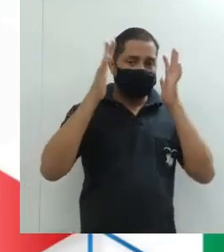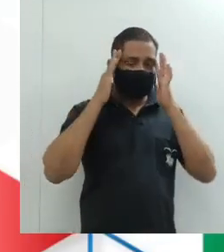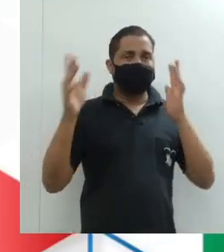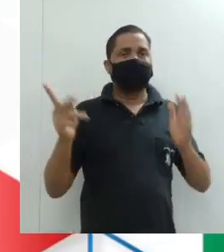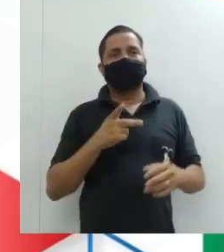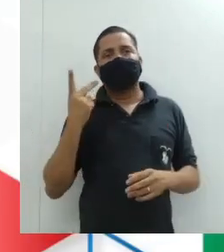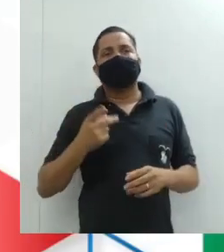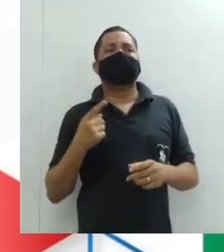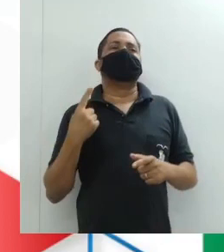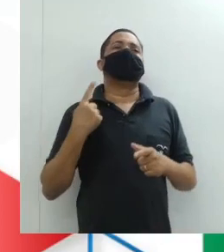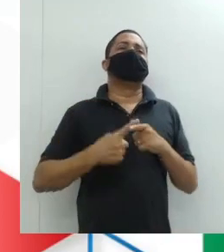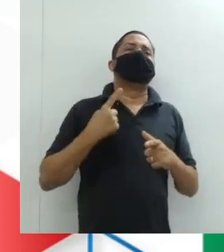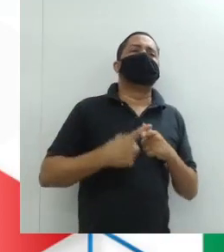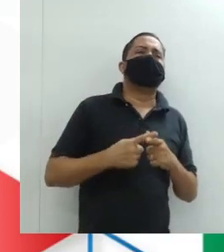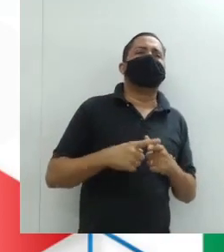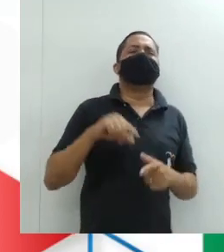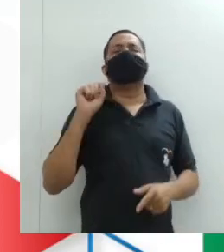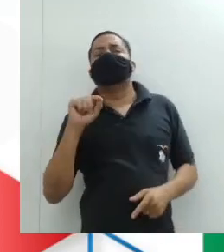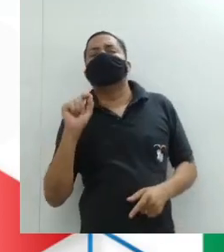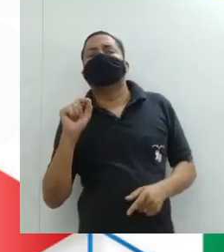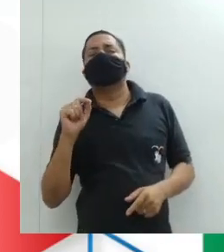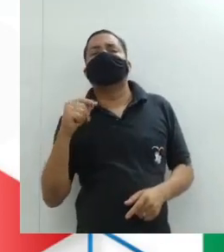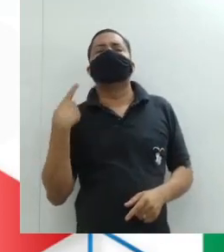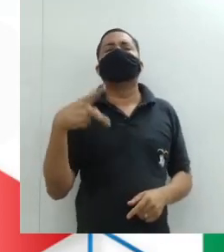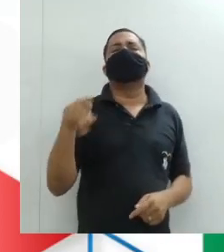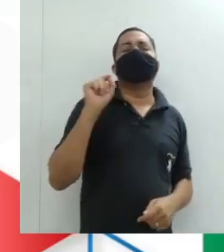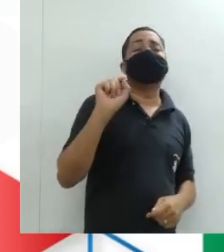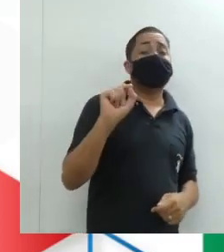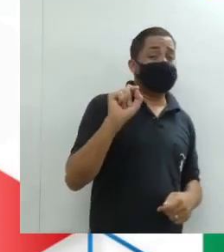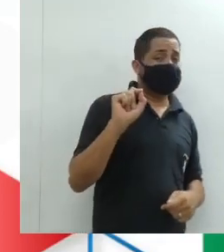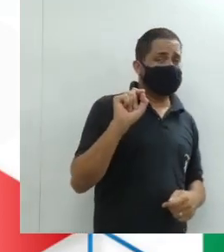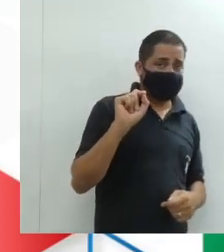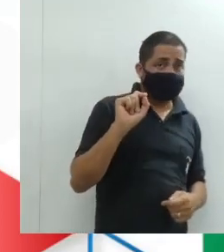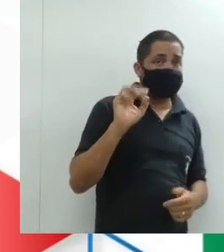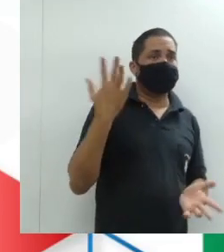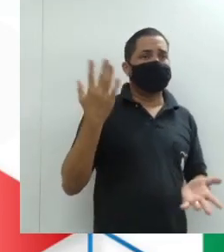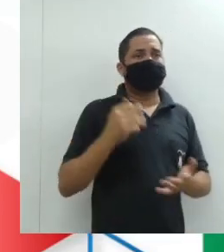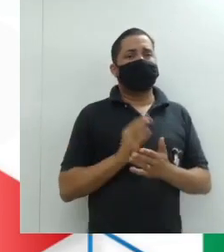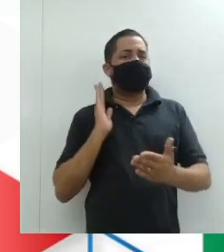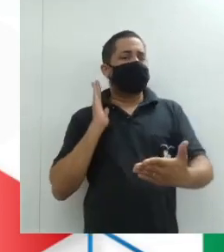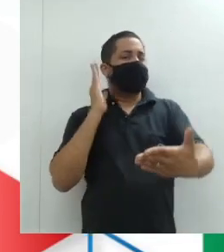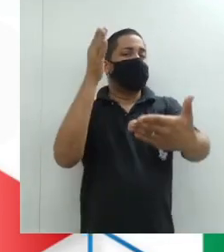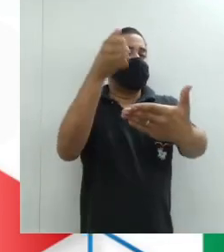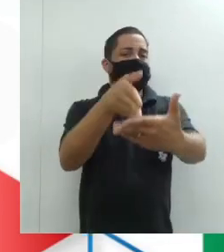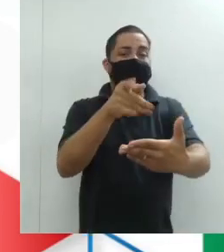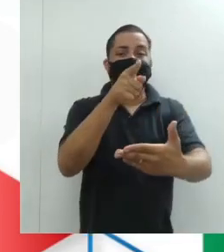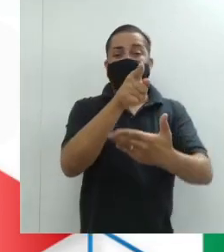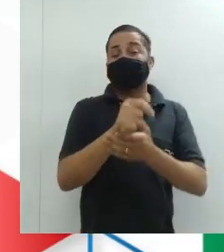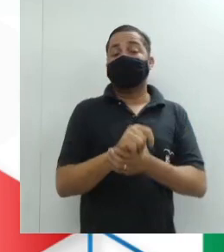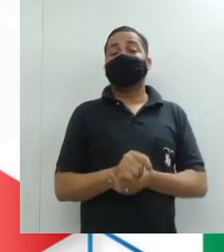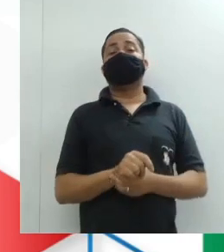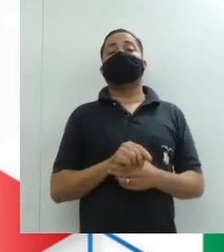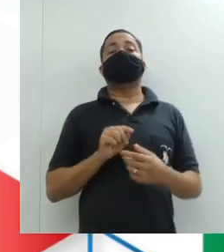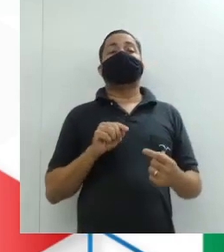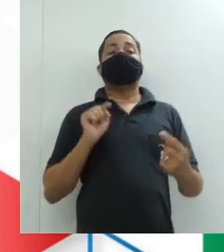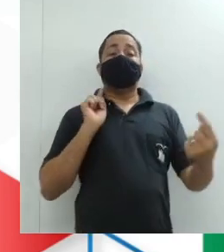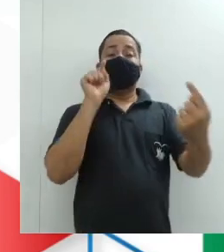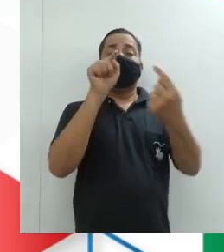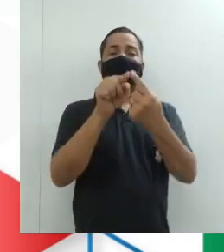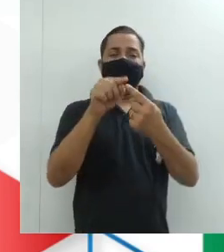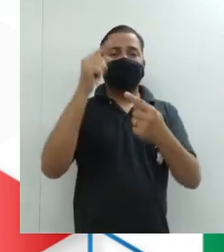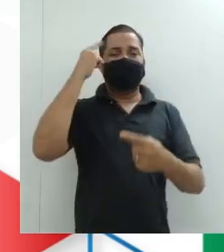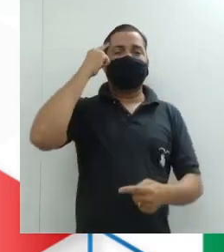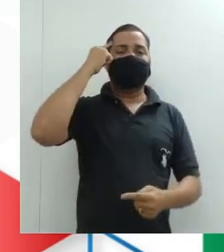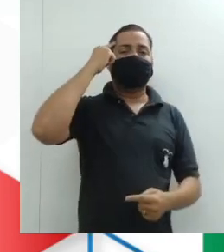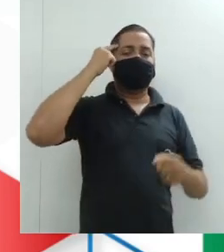indaga por quê, o que e para quê, dirigindo-se ao pensamento, aos seres